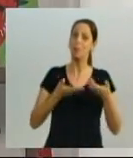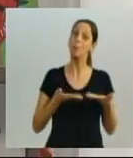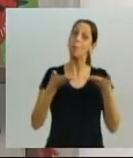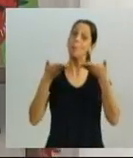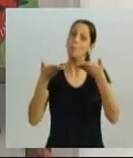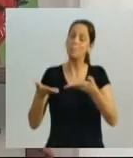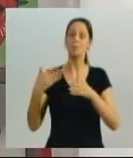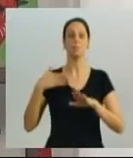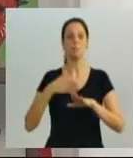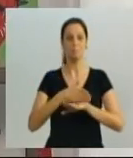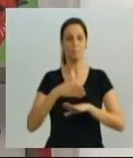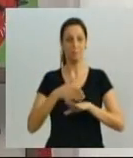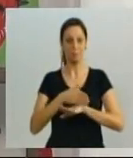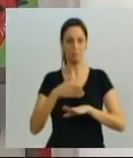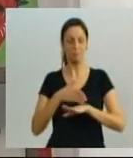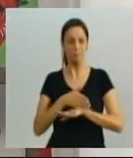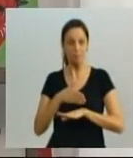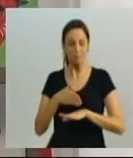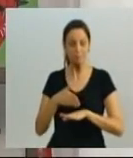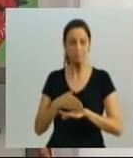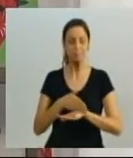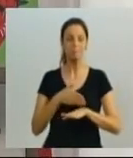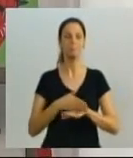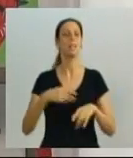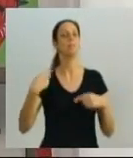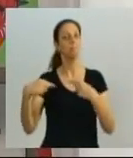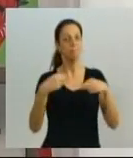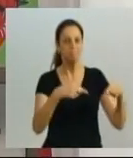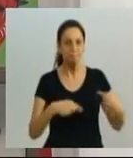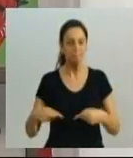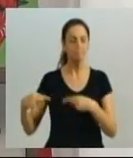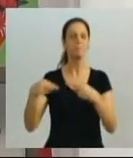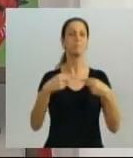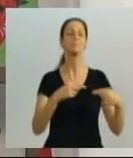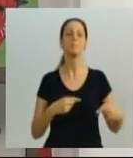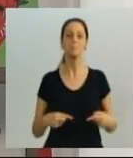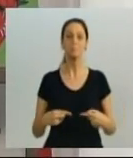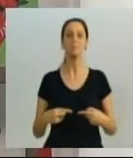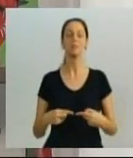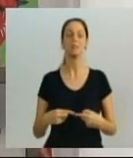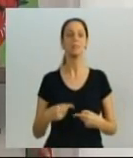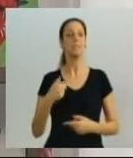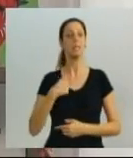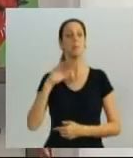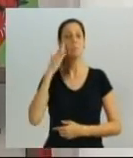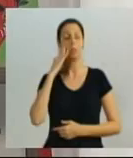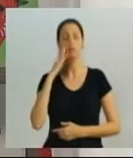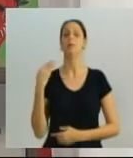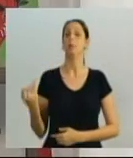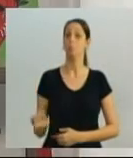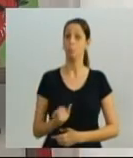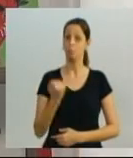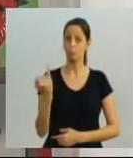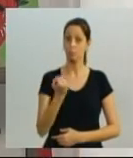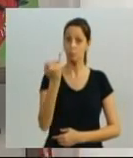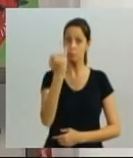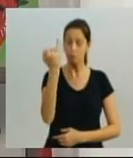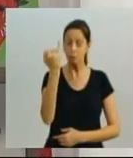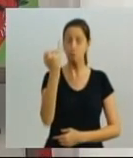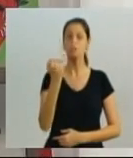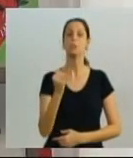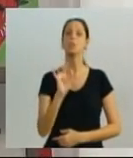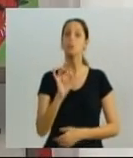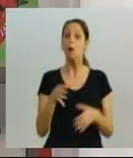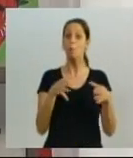poder participar dessa discussão, que, no meu entender, é muito importante, não só para a